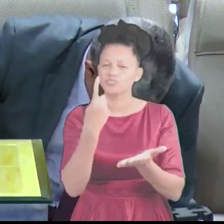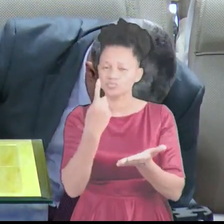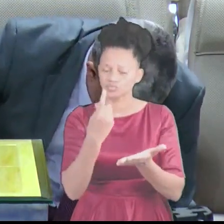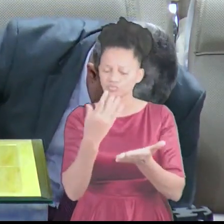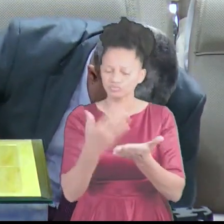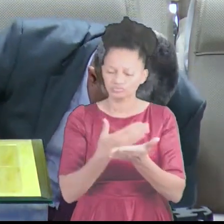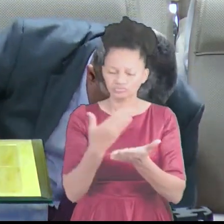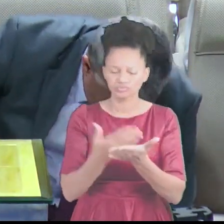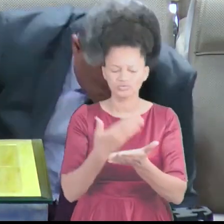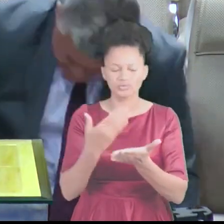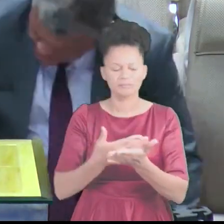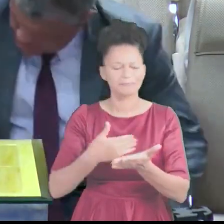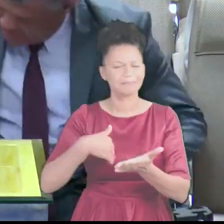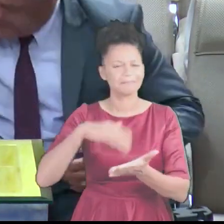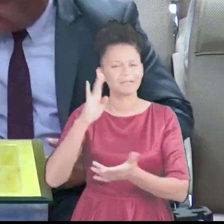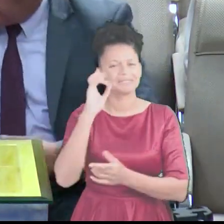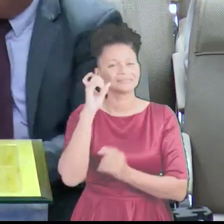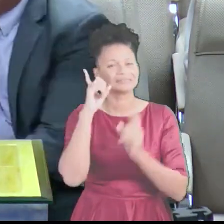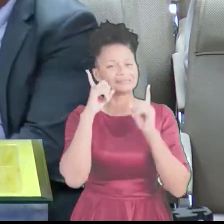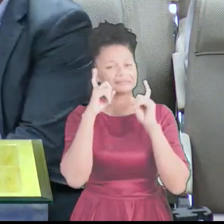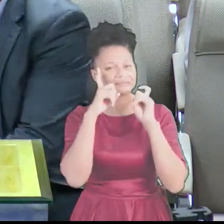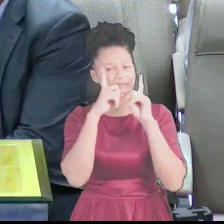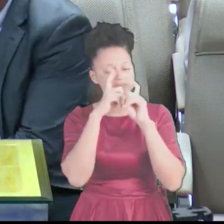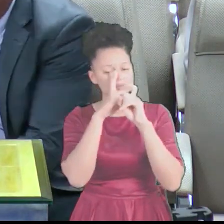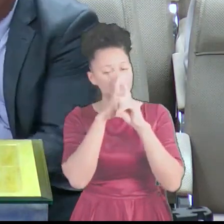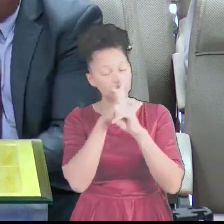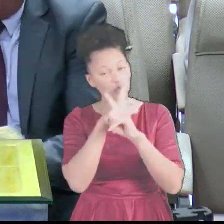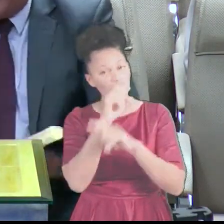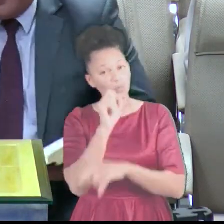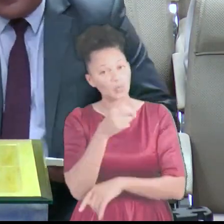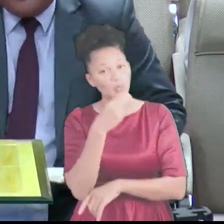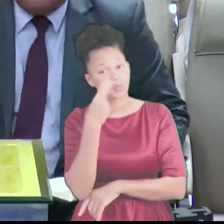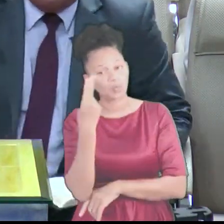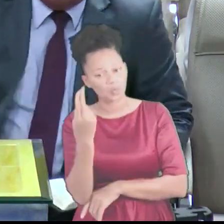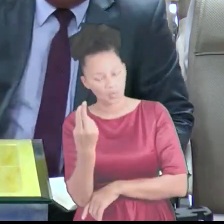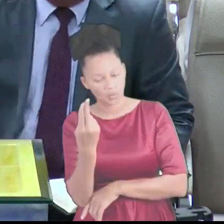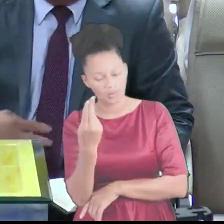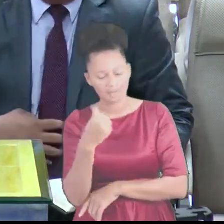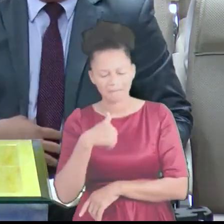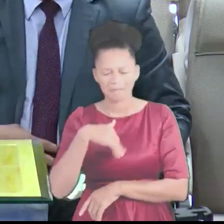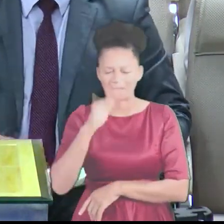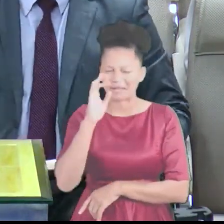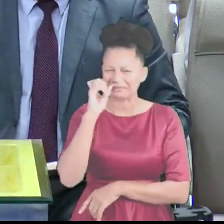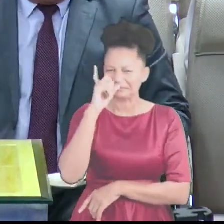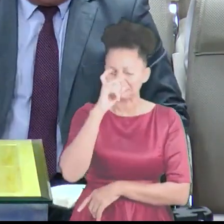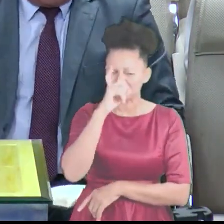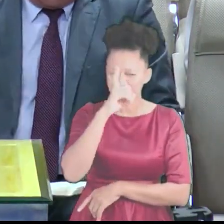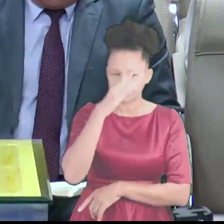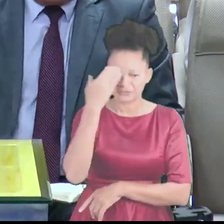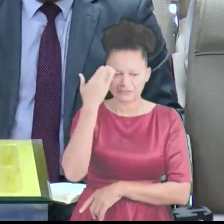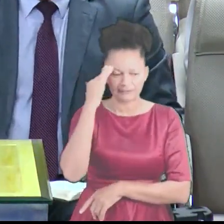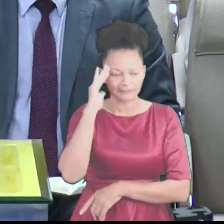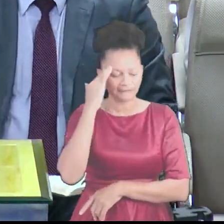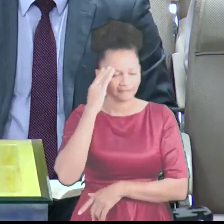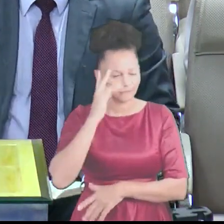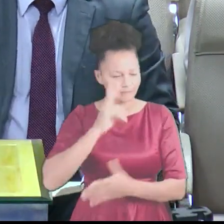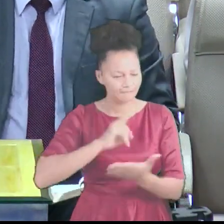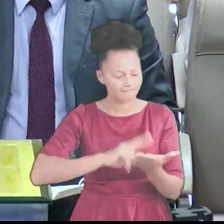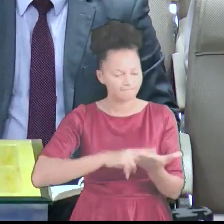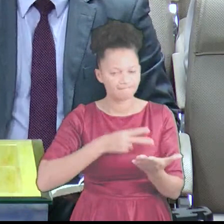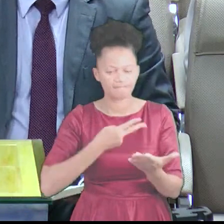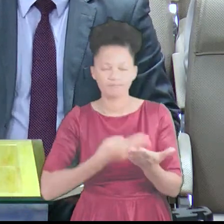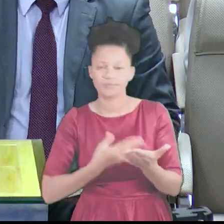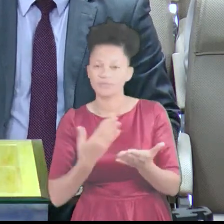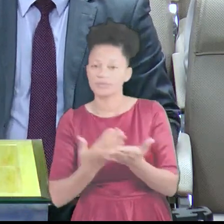mais difíceis, ou mais difícil de ser interpretado, que é o livro do